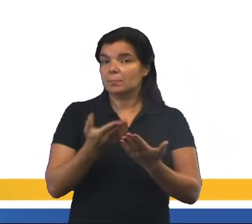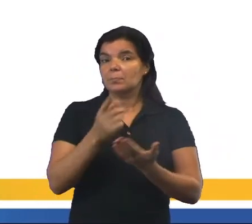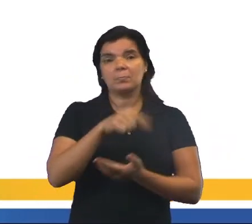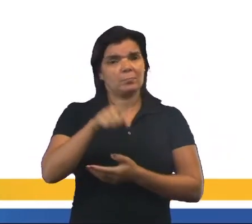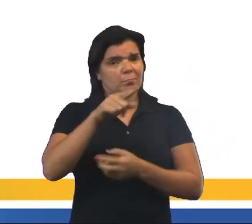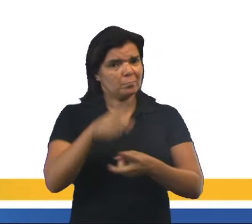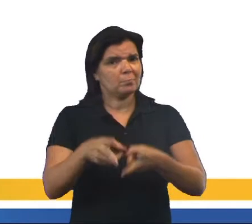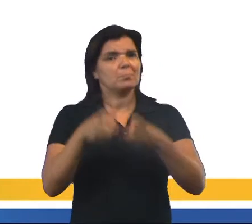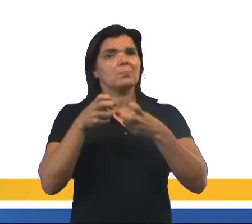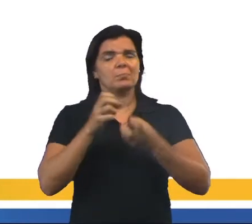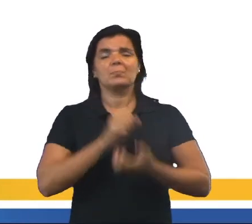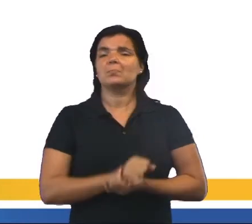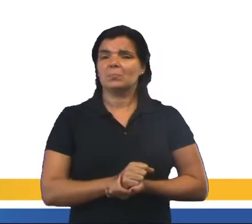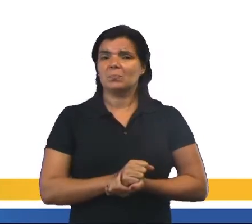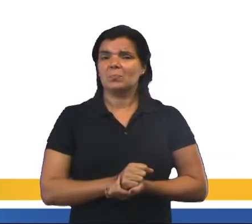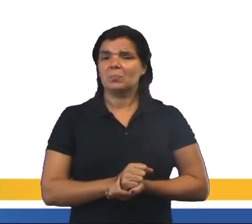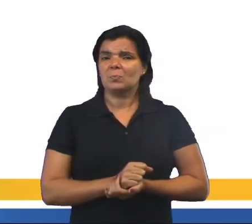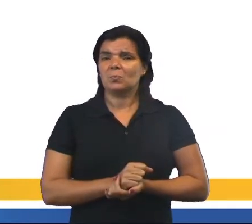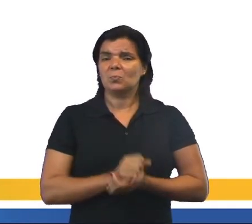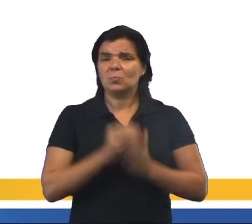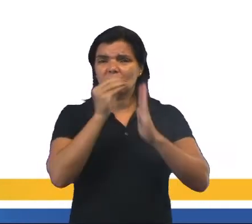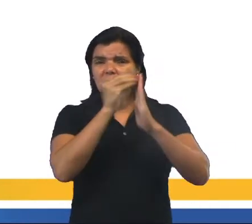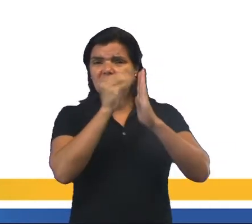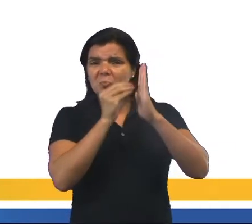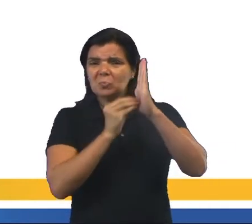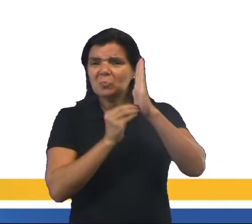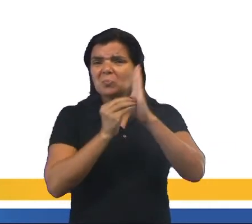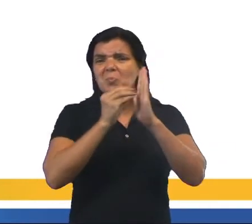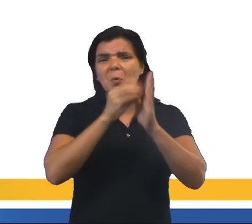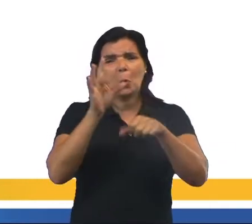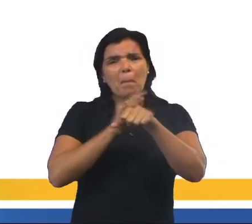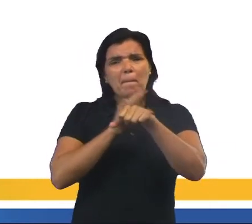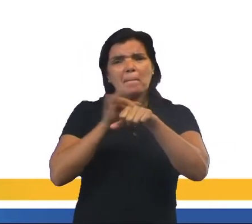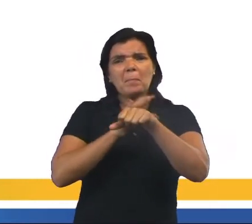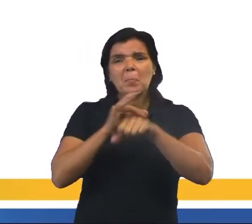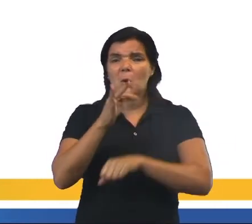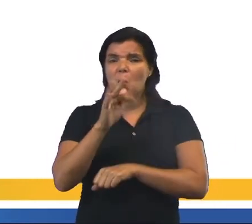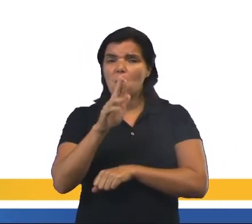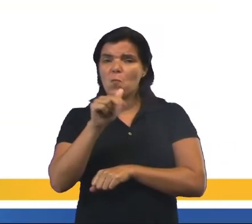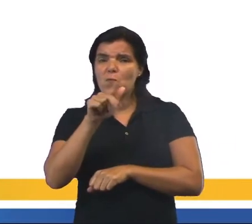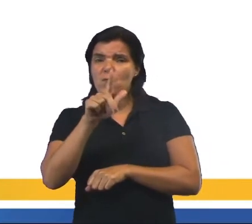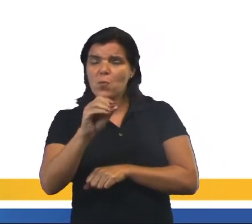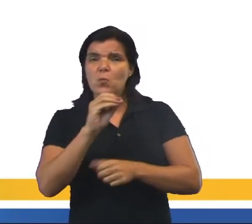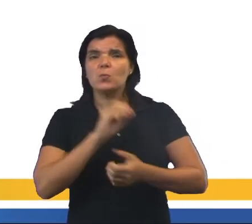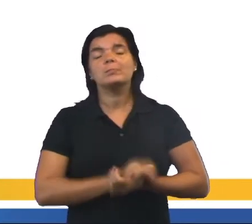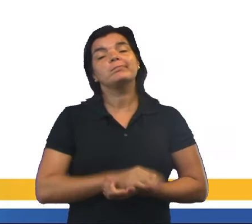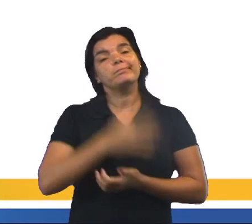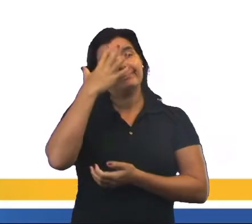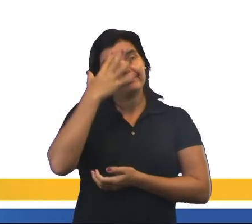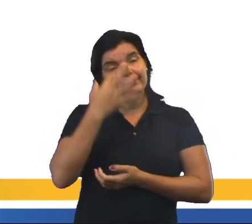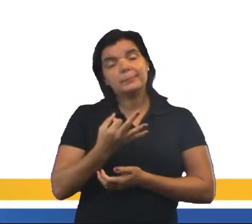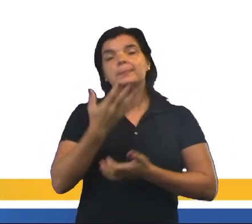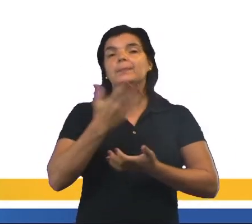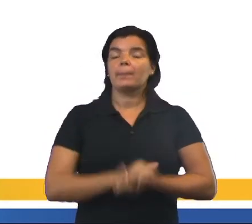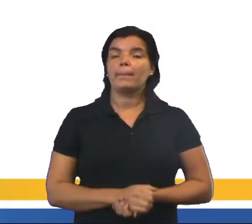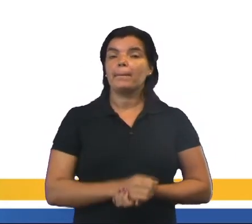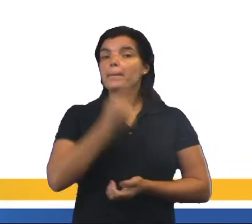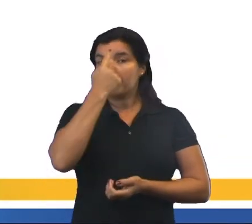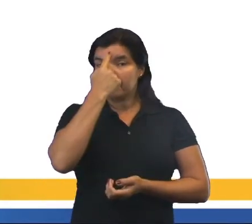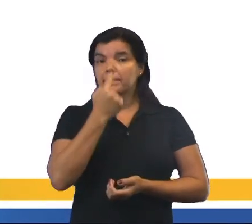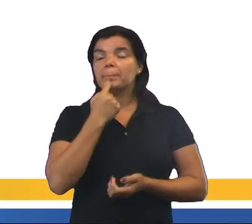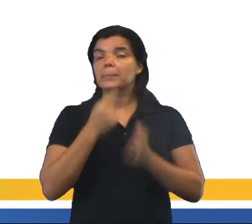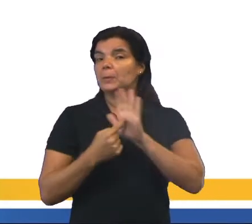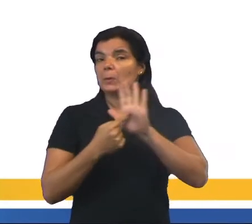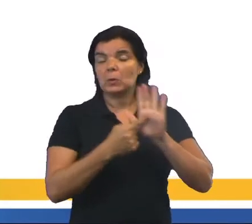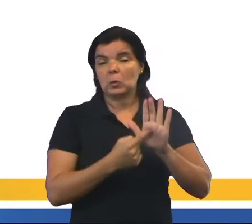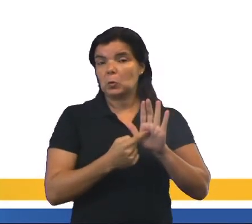alimento. Você percebe que ele tem fungo, os dois têm fungos. Justamente, gente, a imagem não